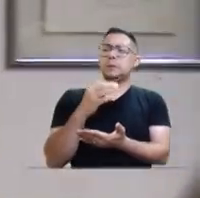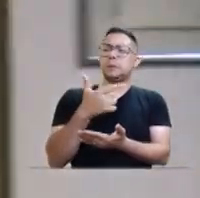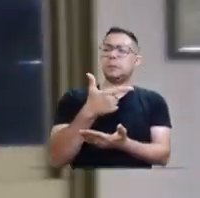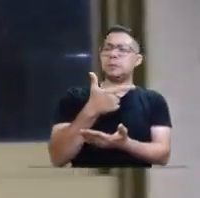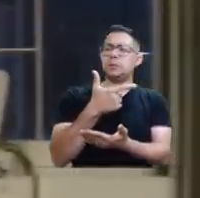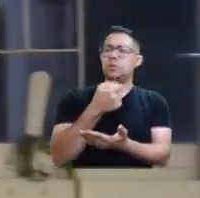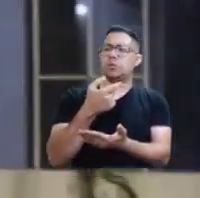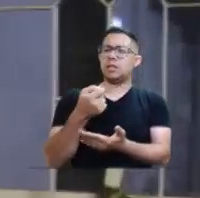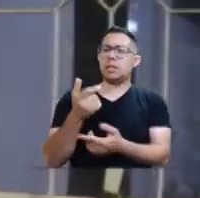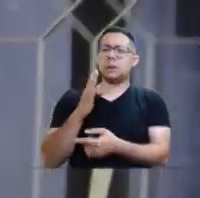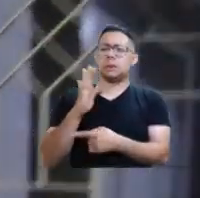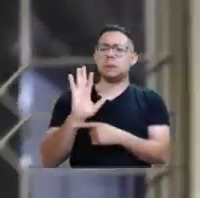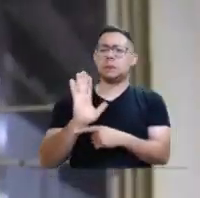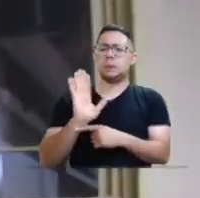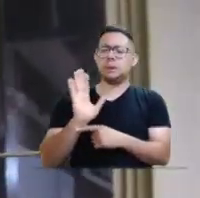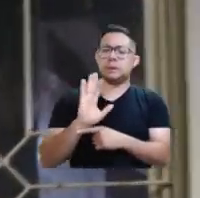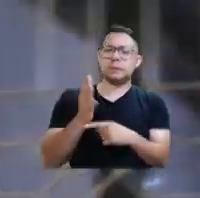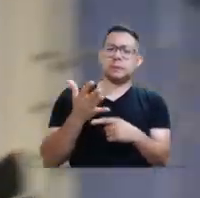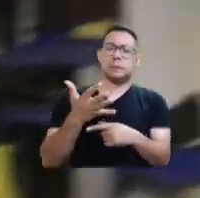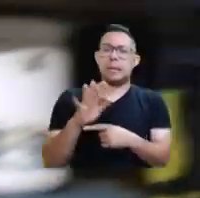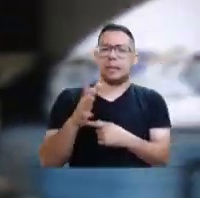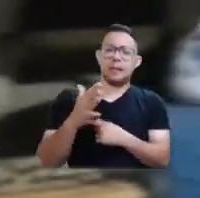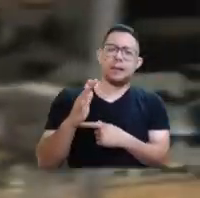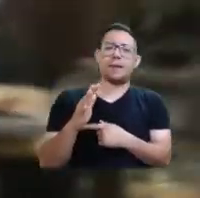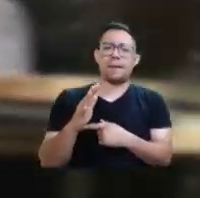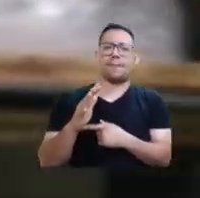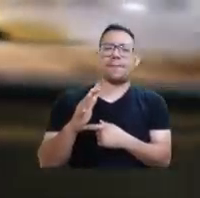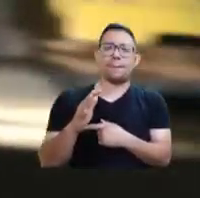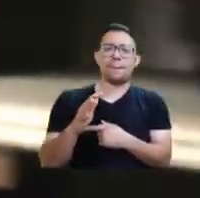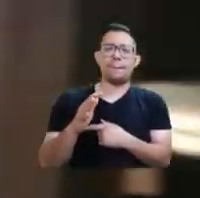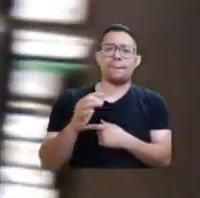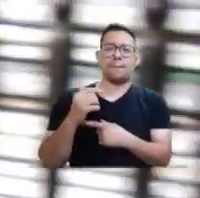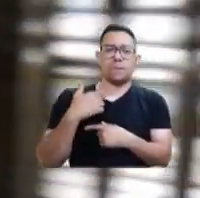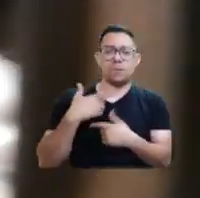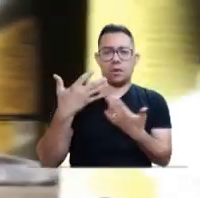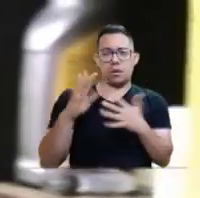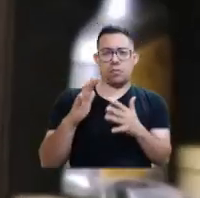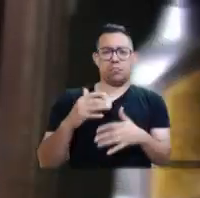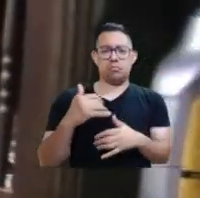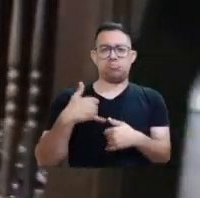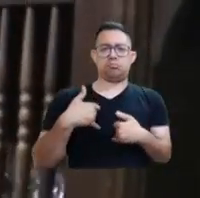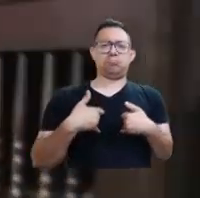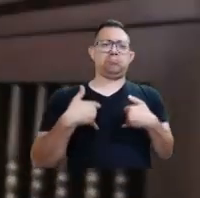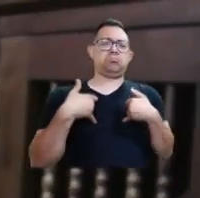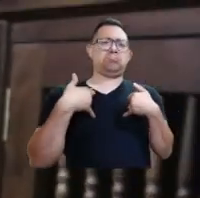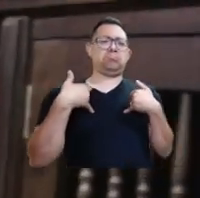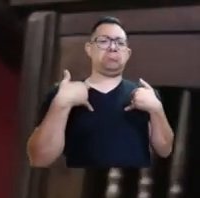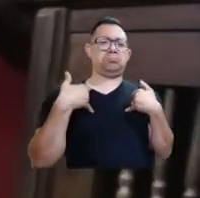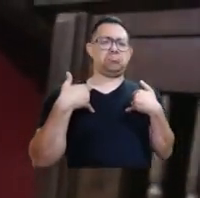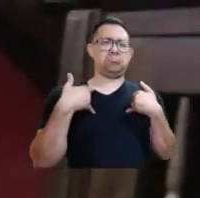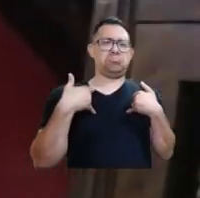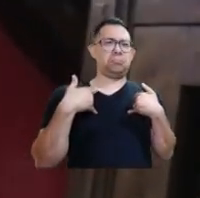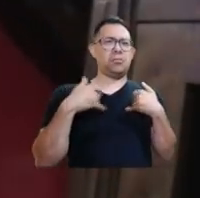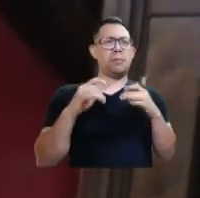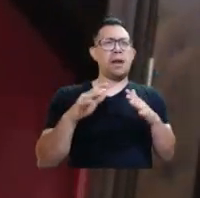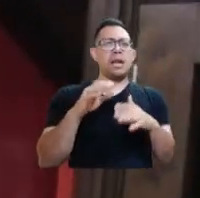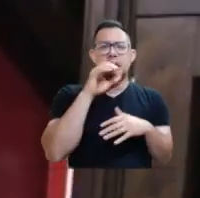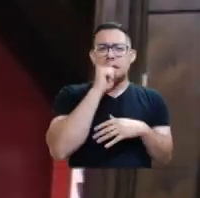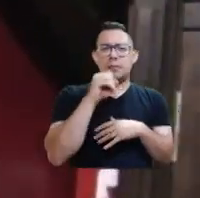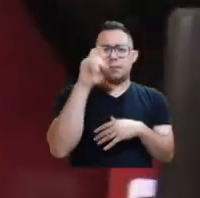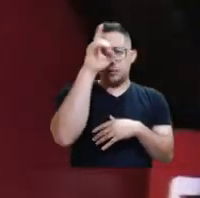alturas já tinha uns 200 filmes, mais ou menos, e não estou querendo você contar a grandeza não,